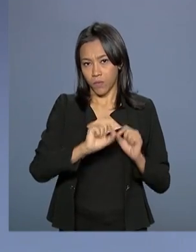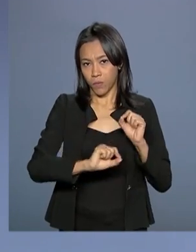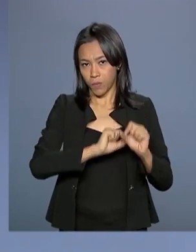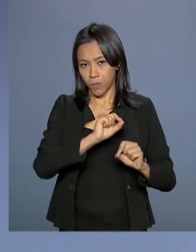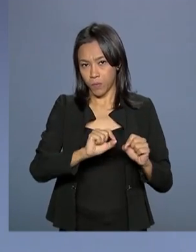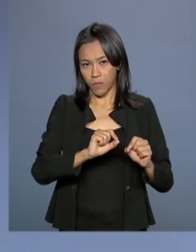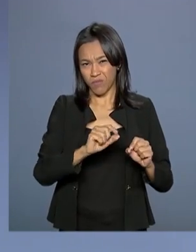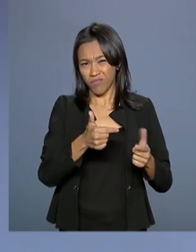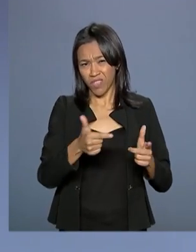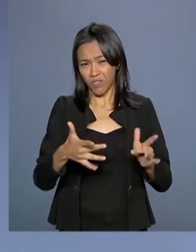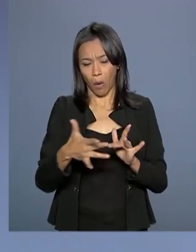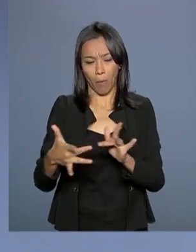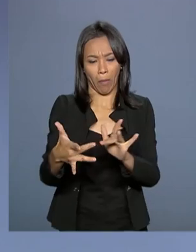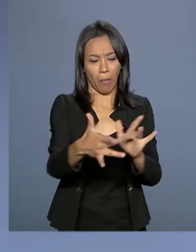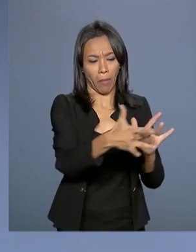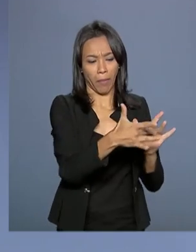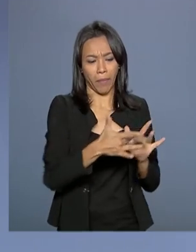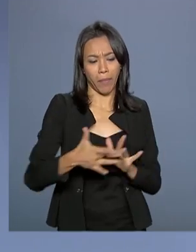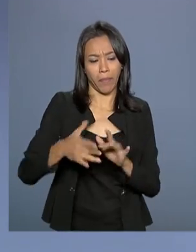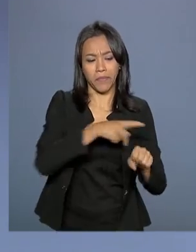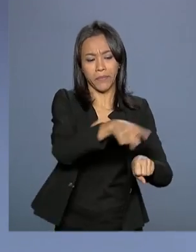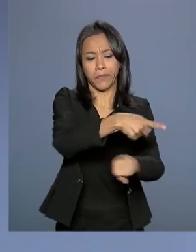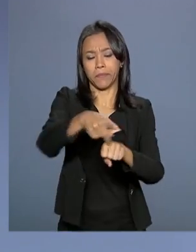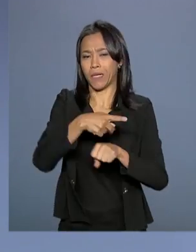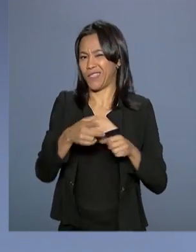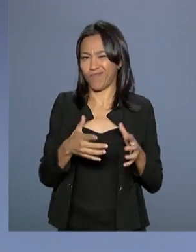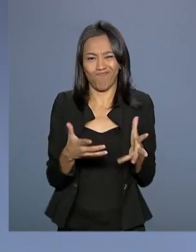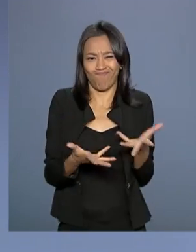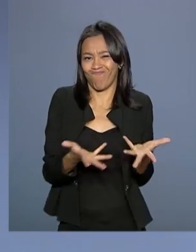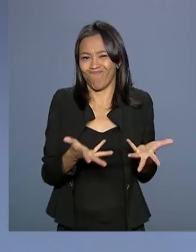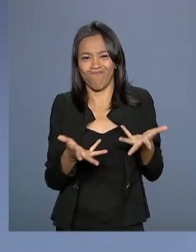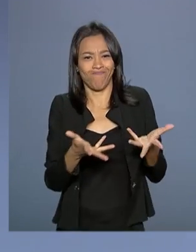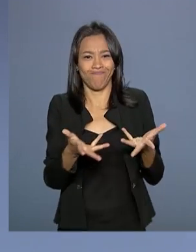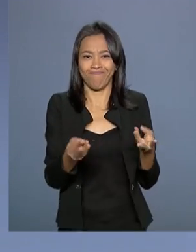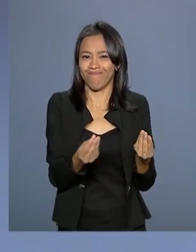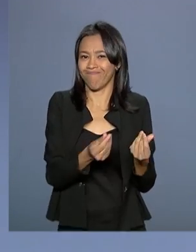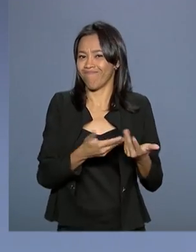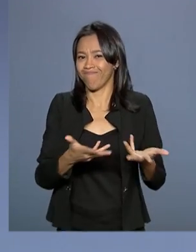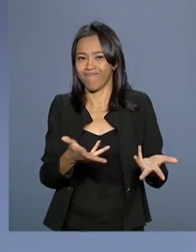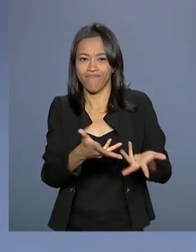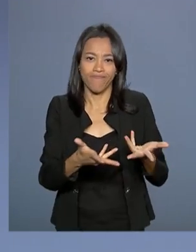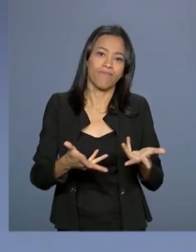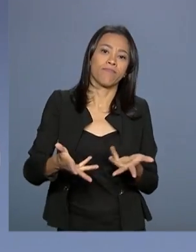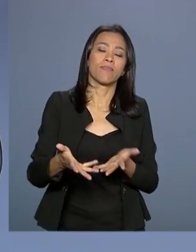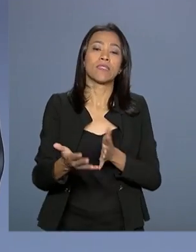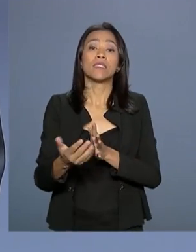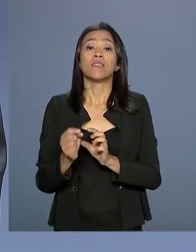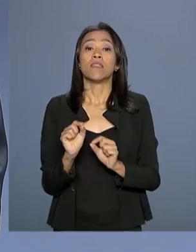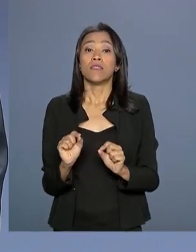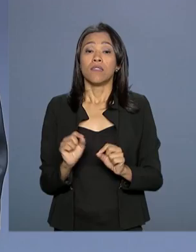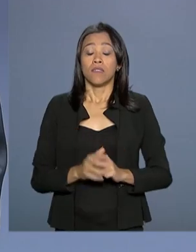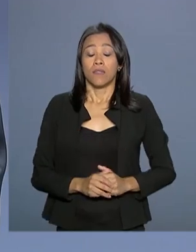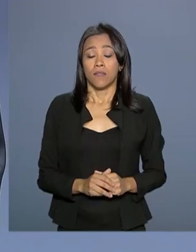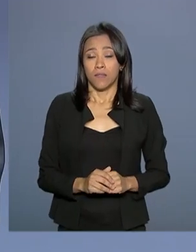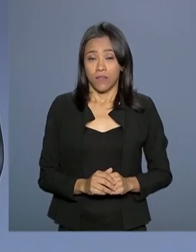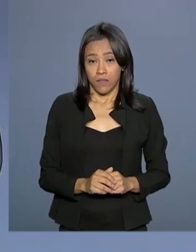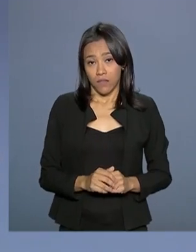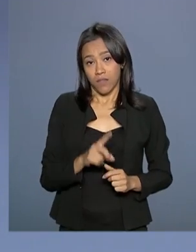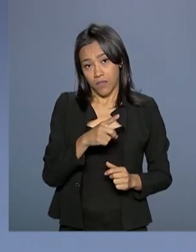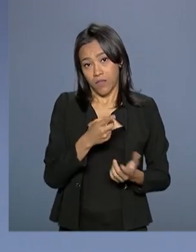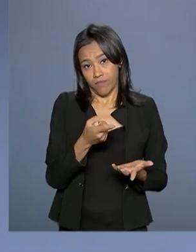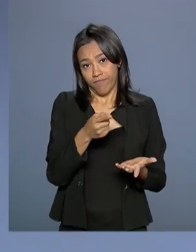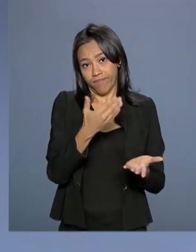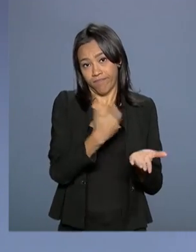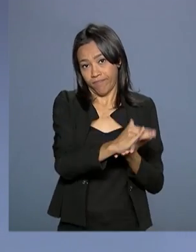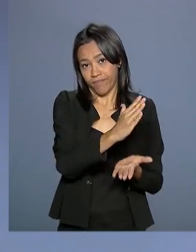desintegração dos países e da criação de um bloco completamente diferente, e substituir